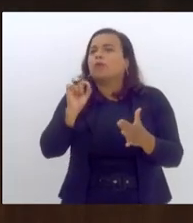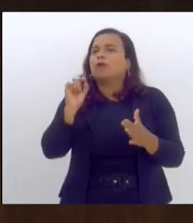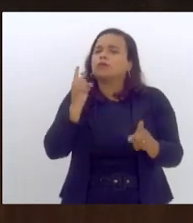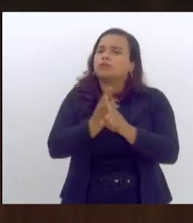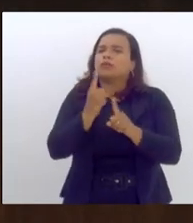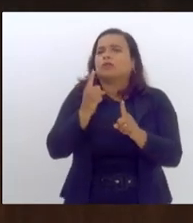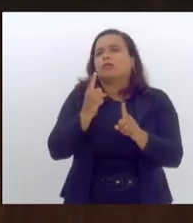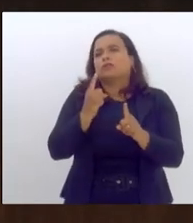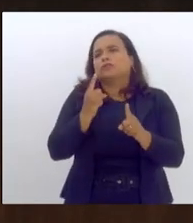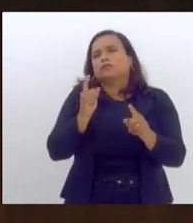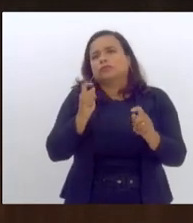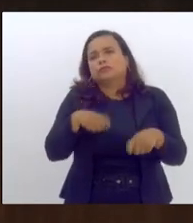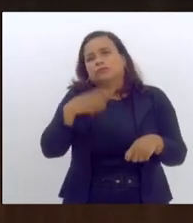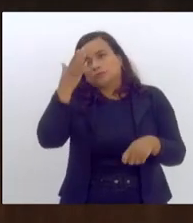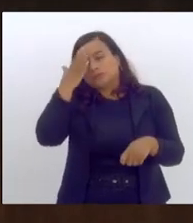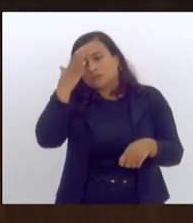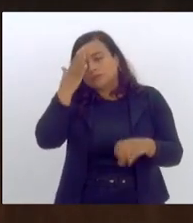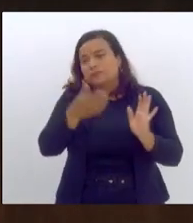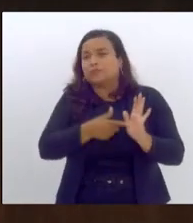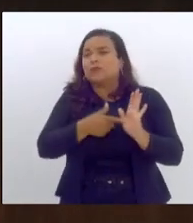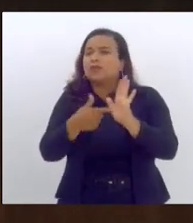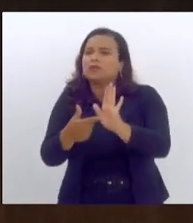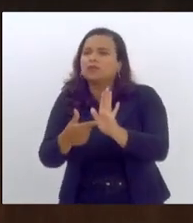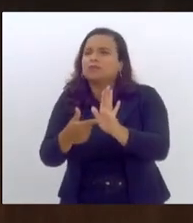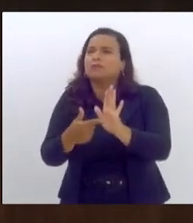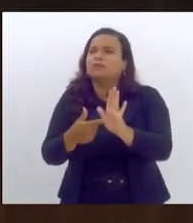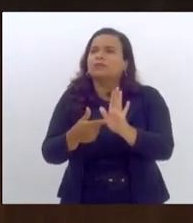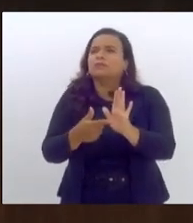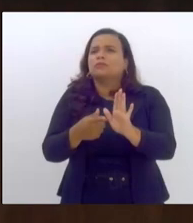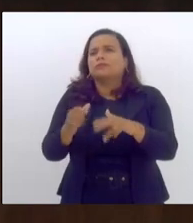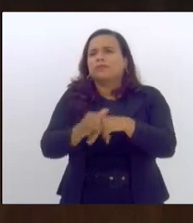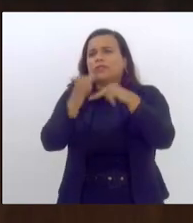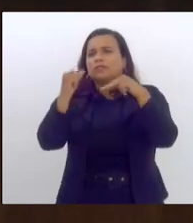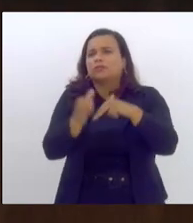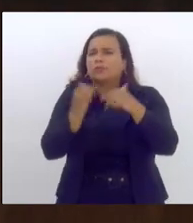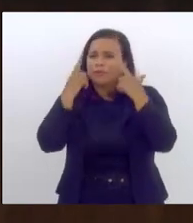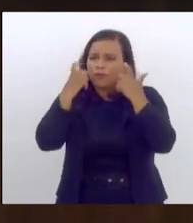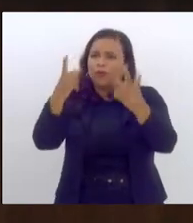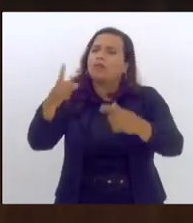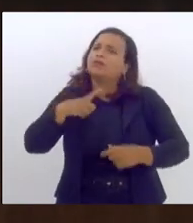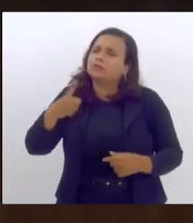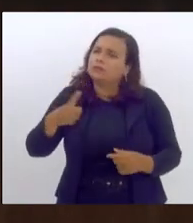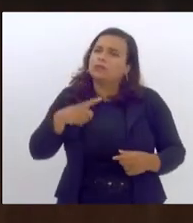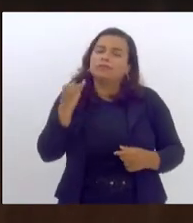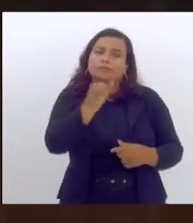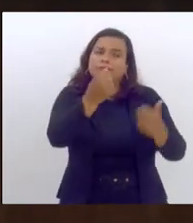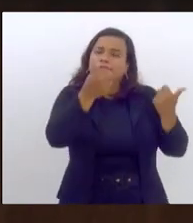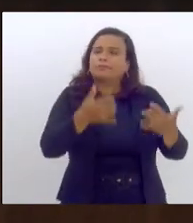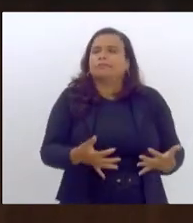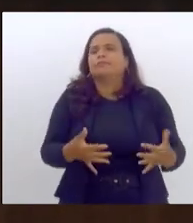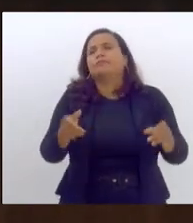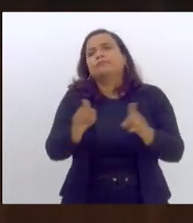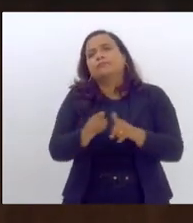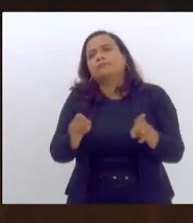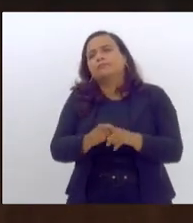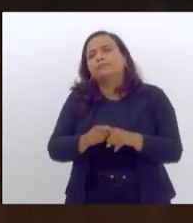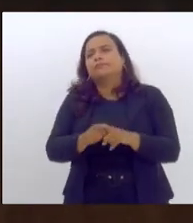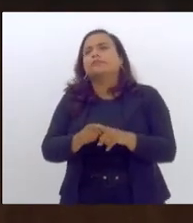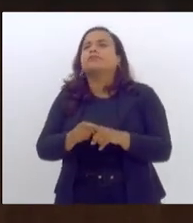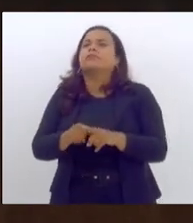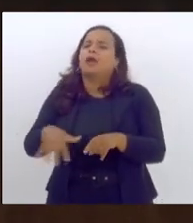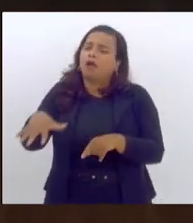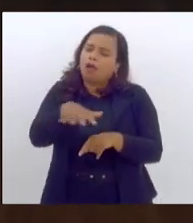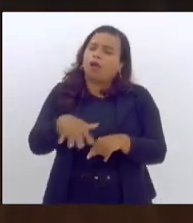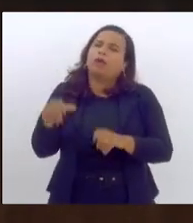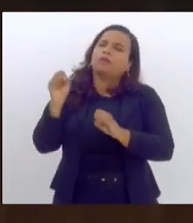diagnóstico onde elas possam apontar que estão sendo vítimas de violência. Assim também é na rede de